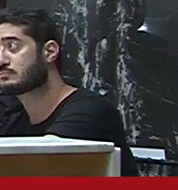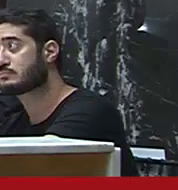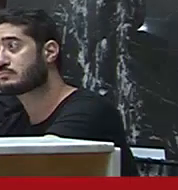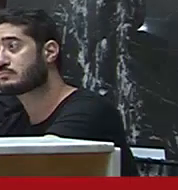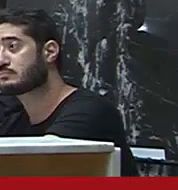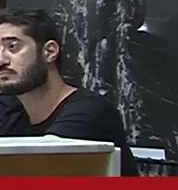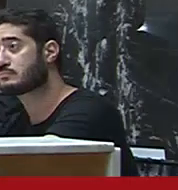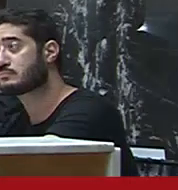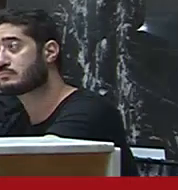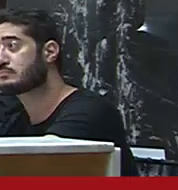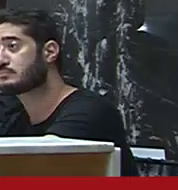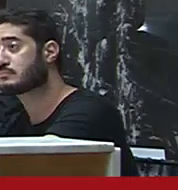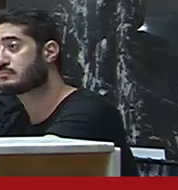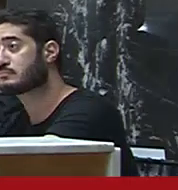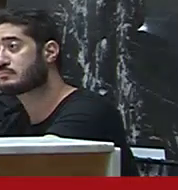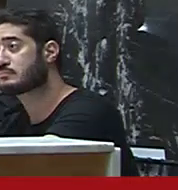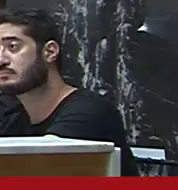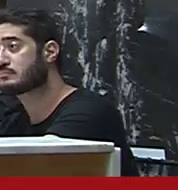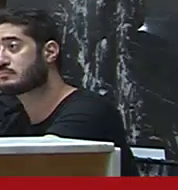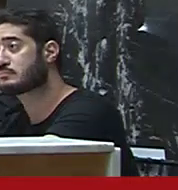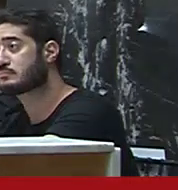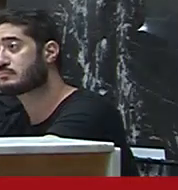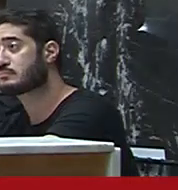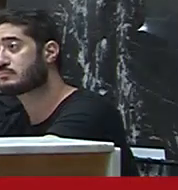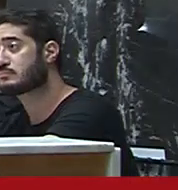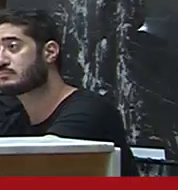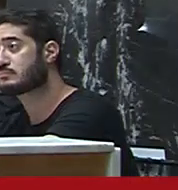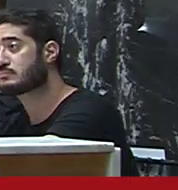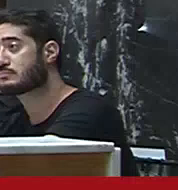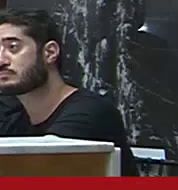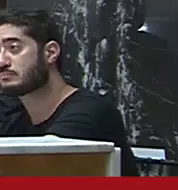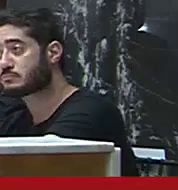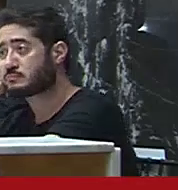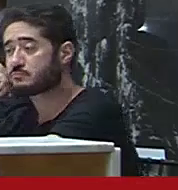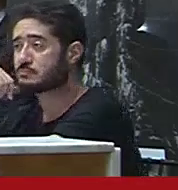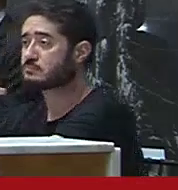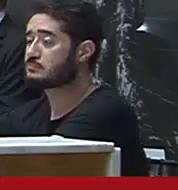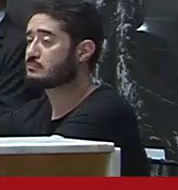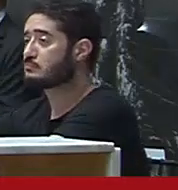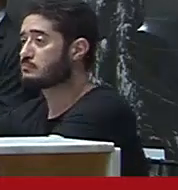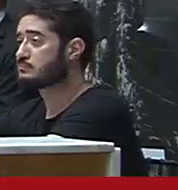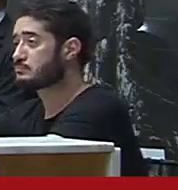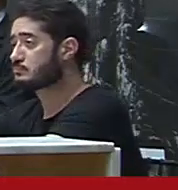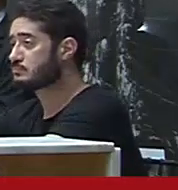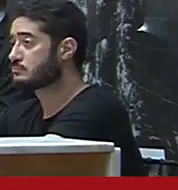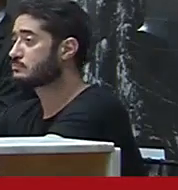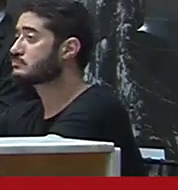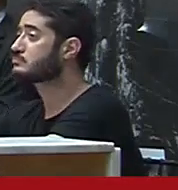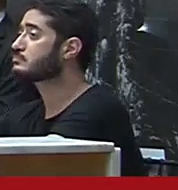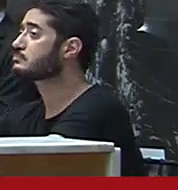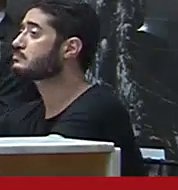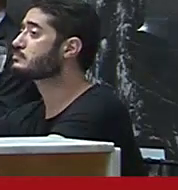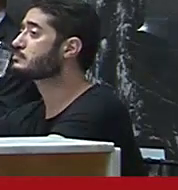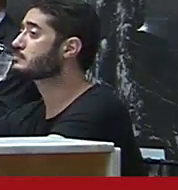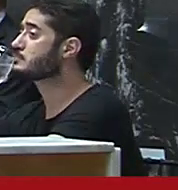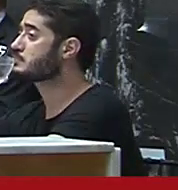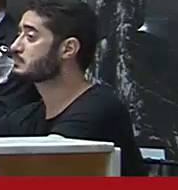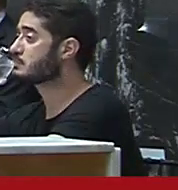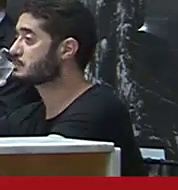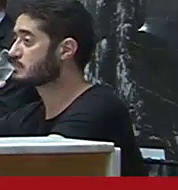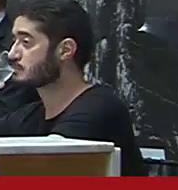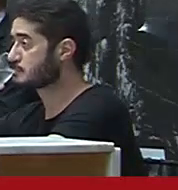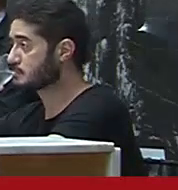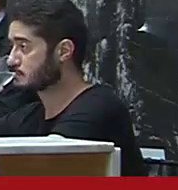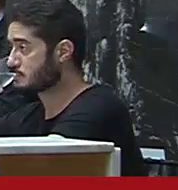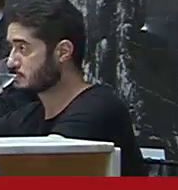de deputados eleitos, com 20 dos 84 constituintes. Para agraciar aqueles que construíram